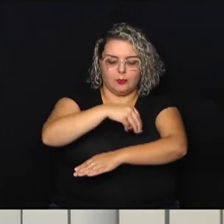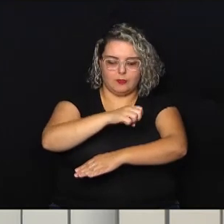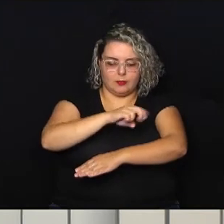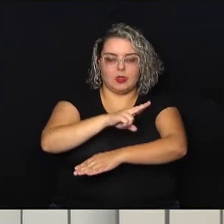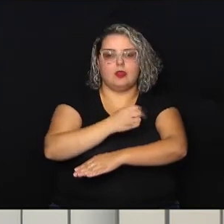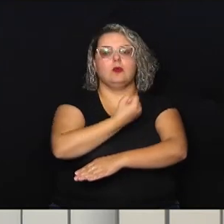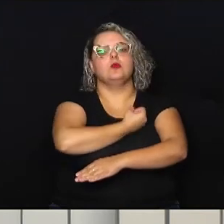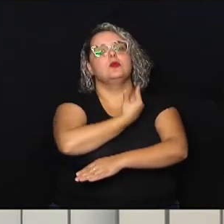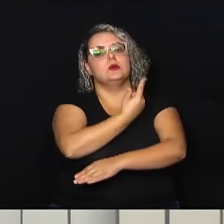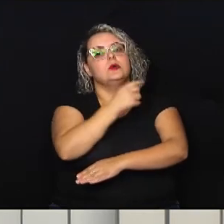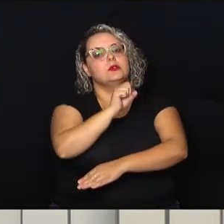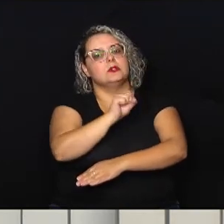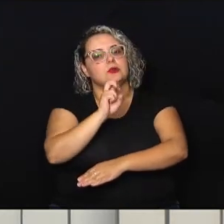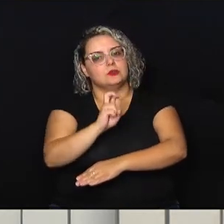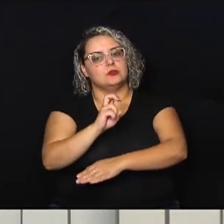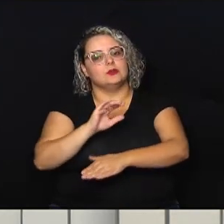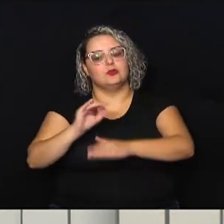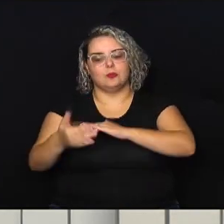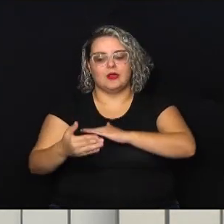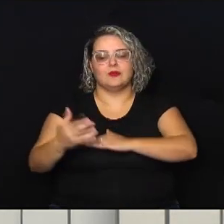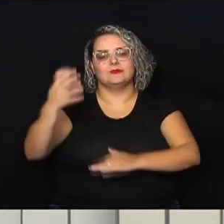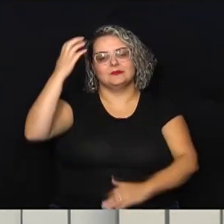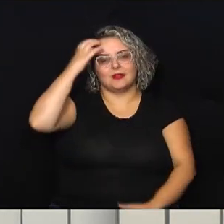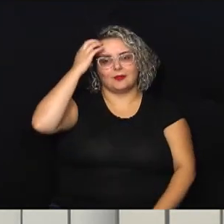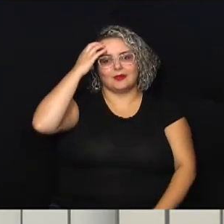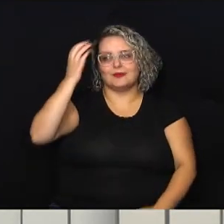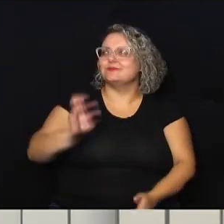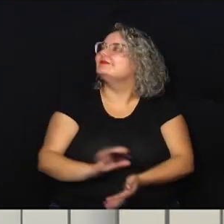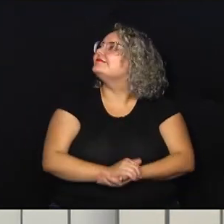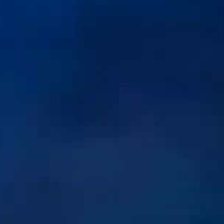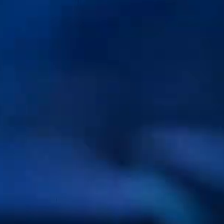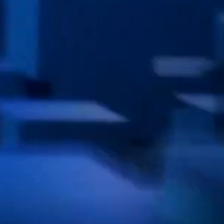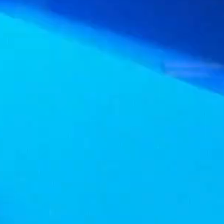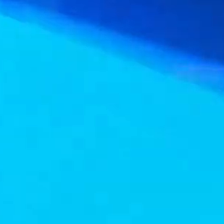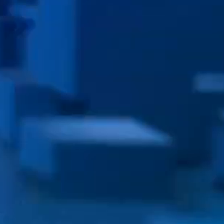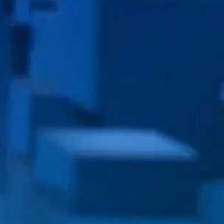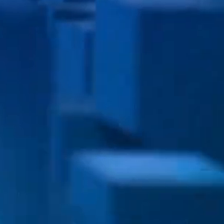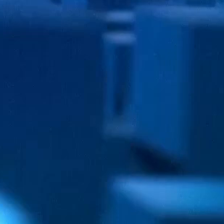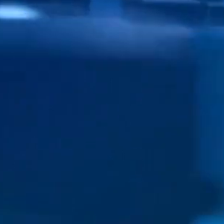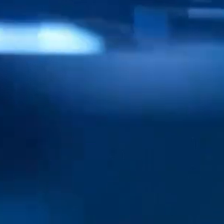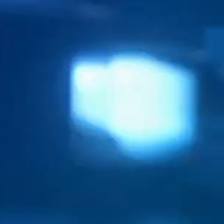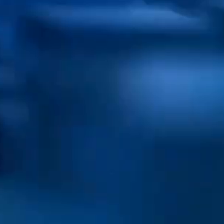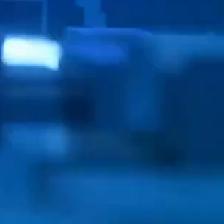185, no bairro Taquaral.